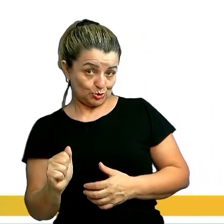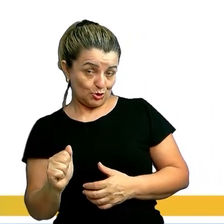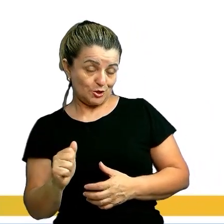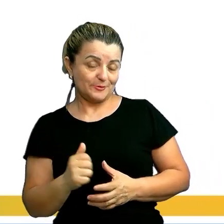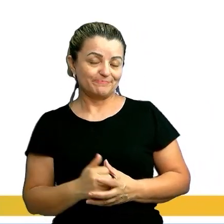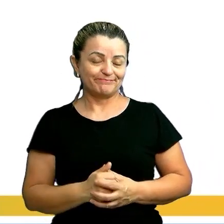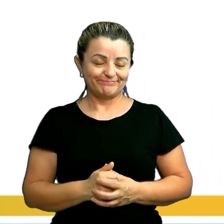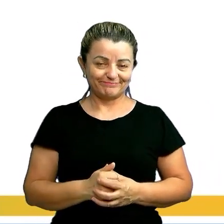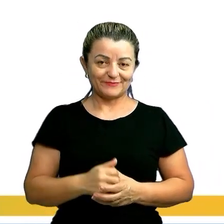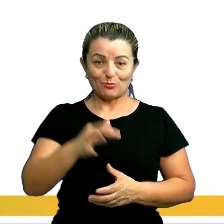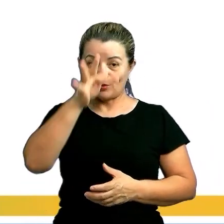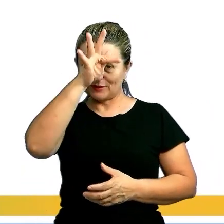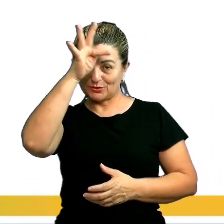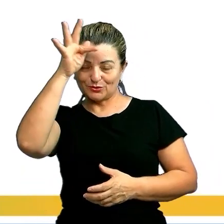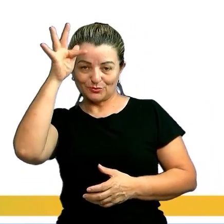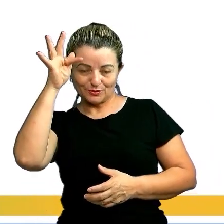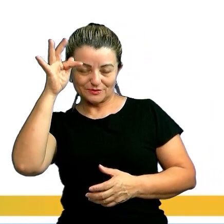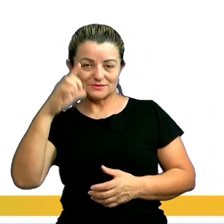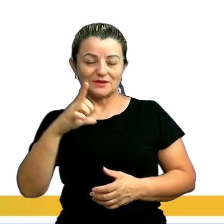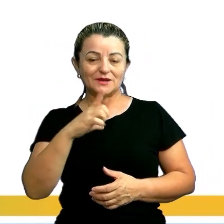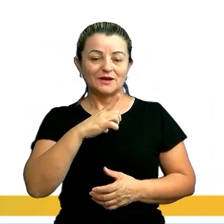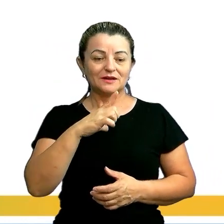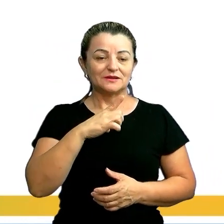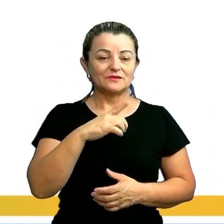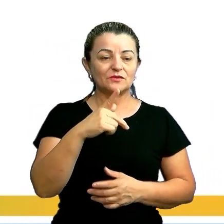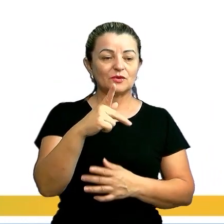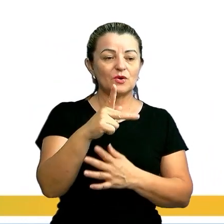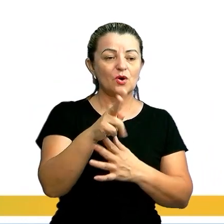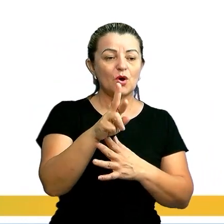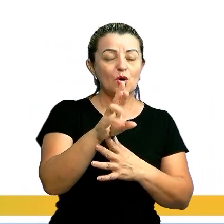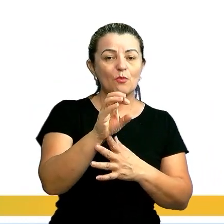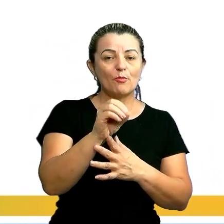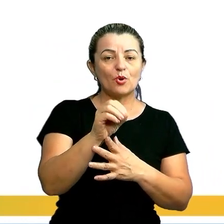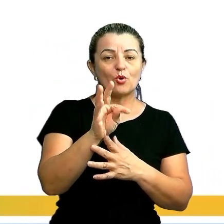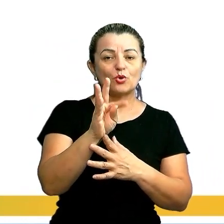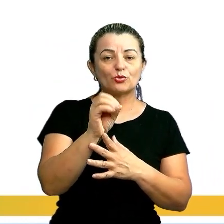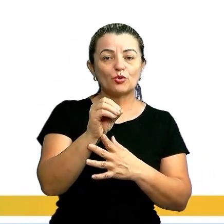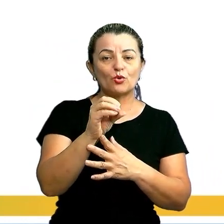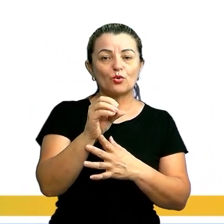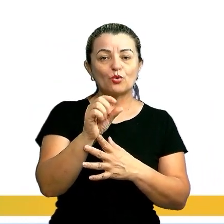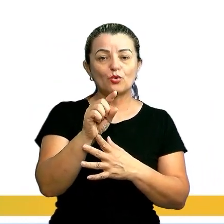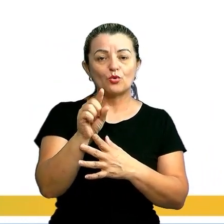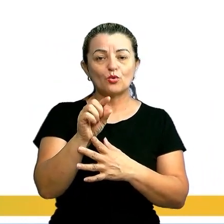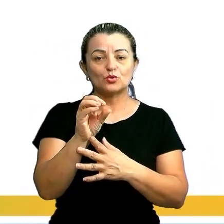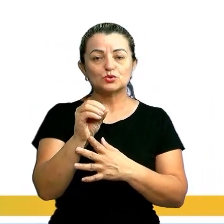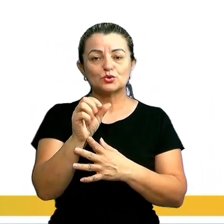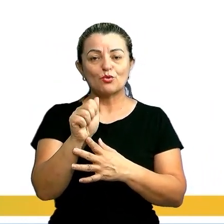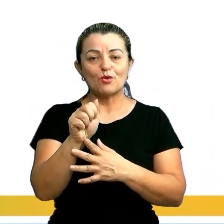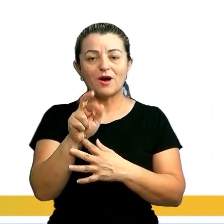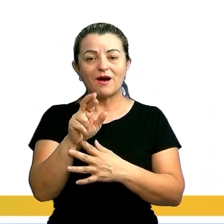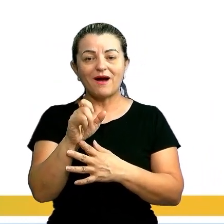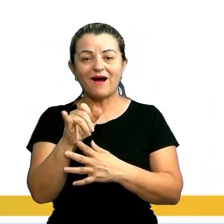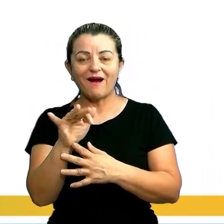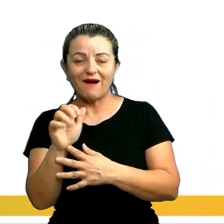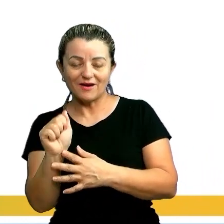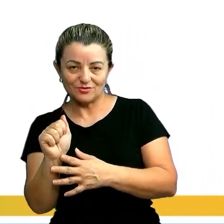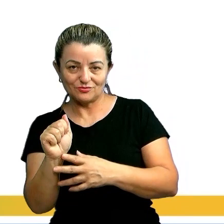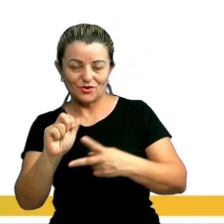evolução, houve um protozoário flagelado. A partir desse protozoário flagelado, desse ser